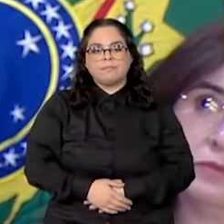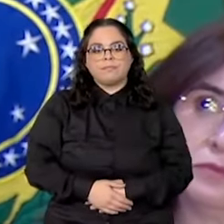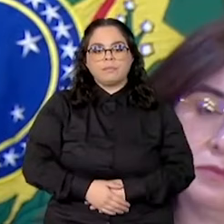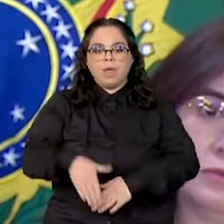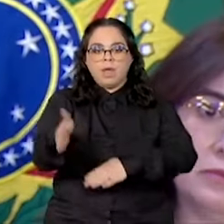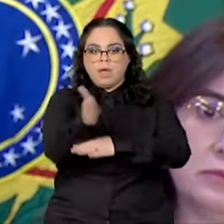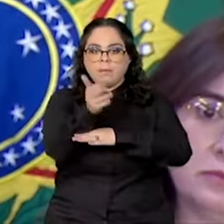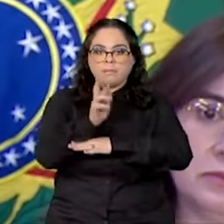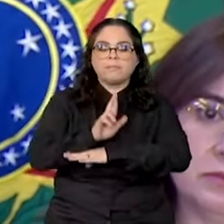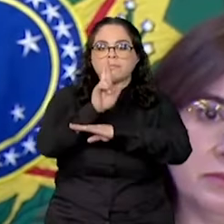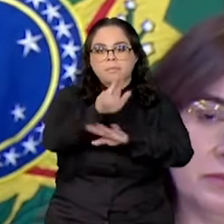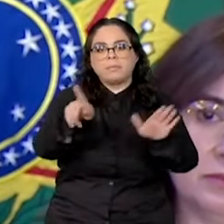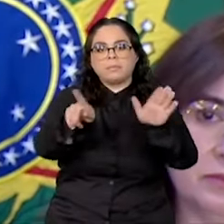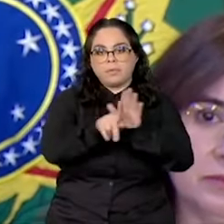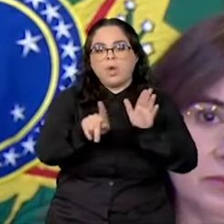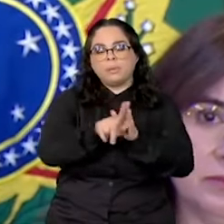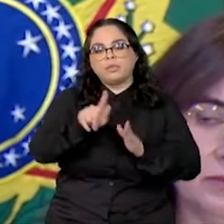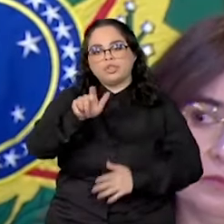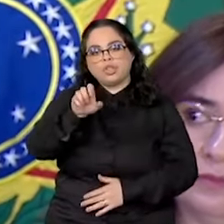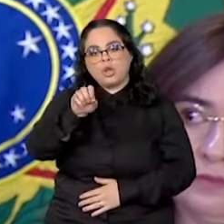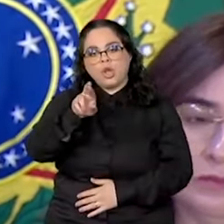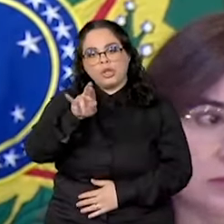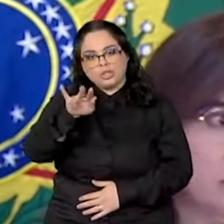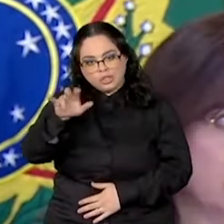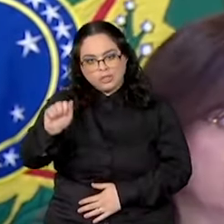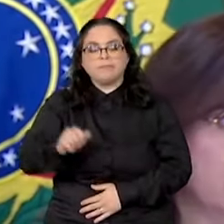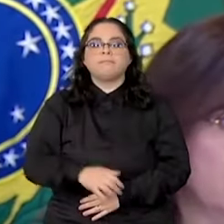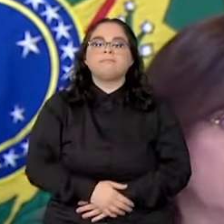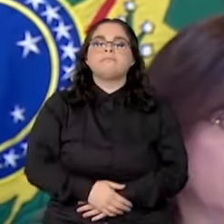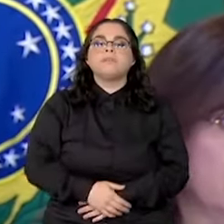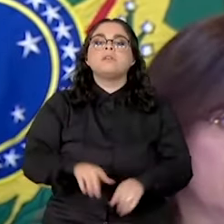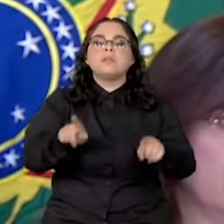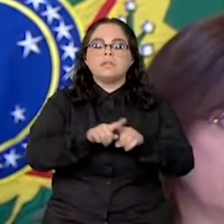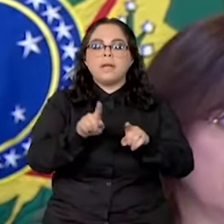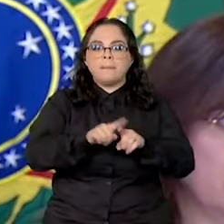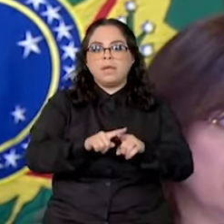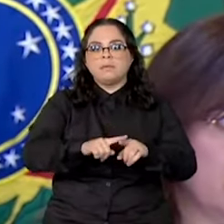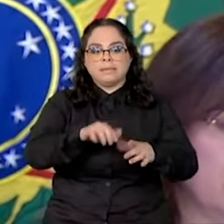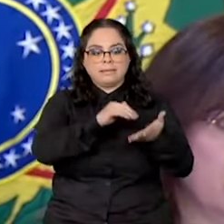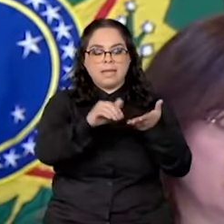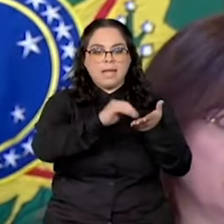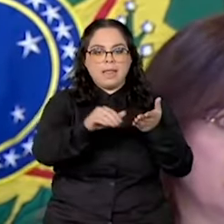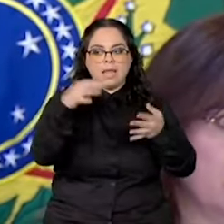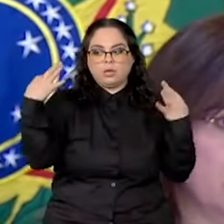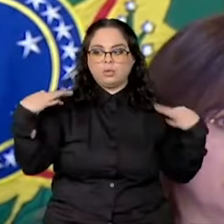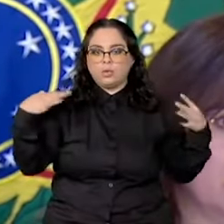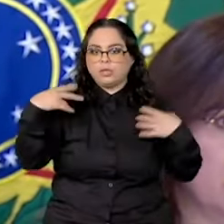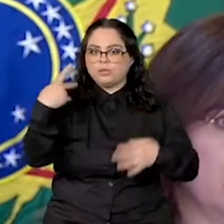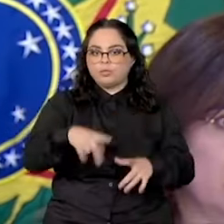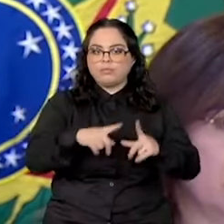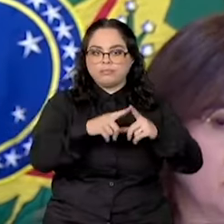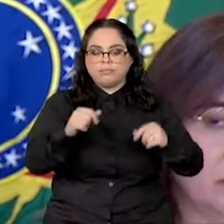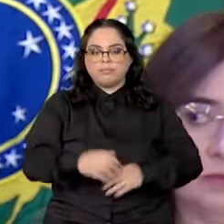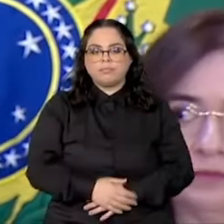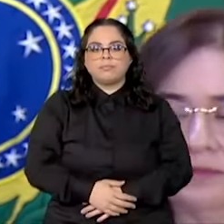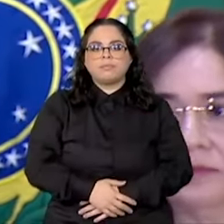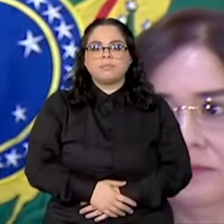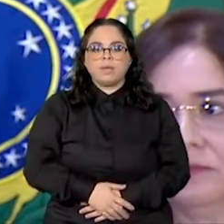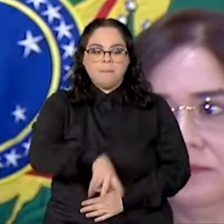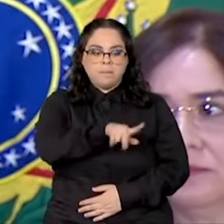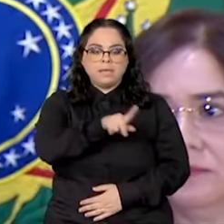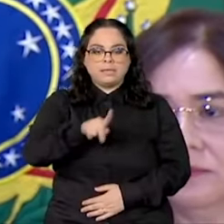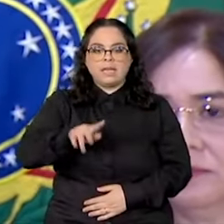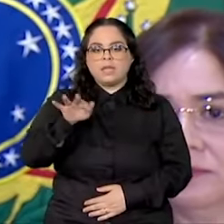sabe-embaixador da Geórgia no Brasil, Cristiano Araújo, secretário de Turismo do Distrito Federal, Fabrício Amaral, presidente